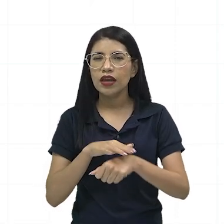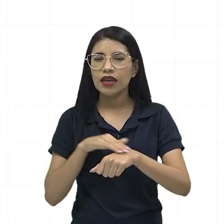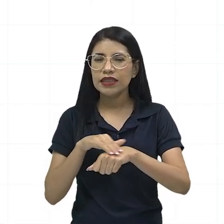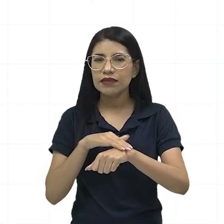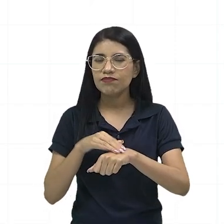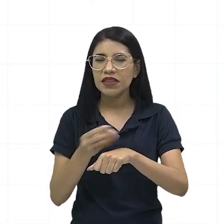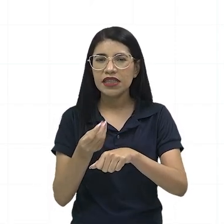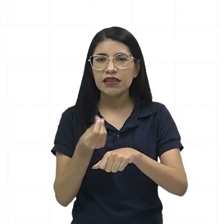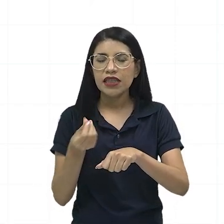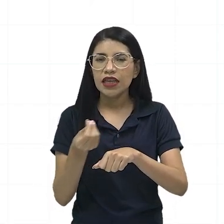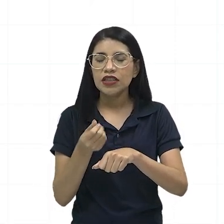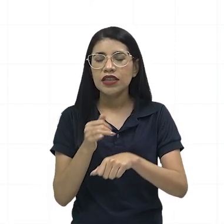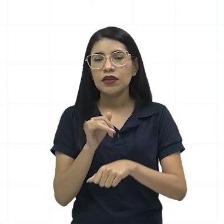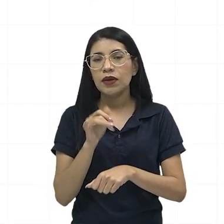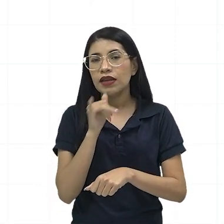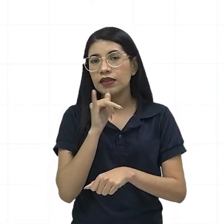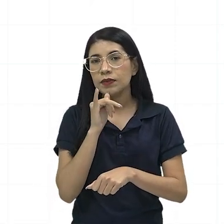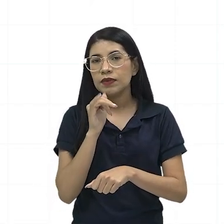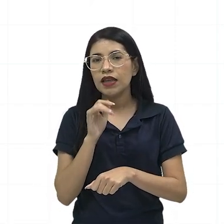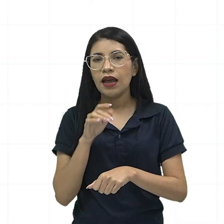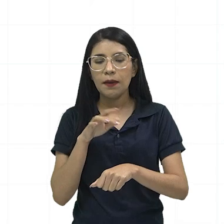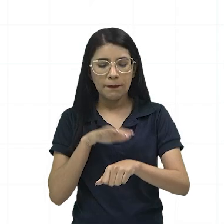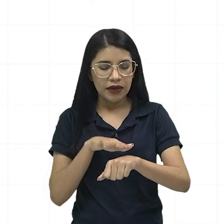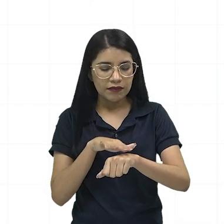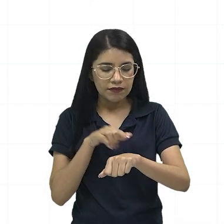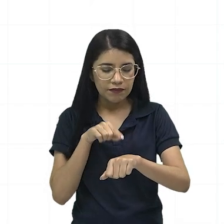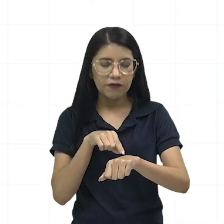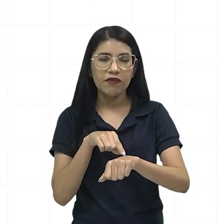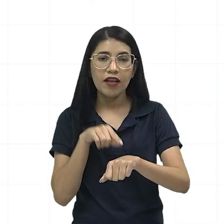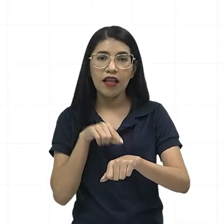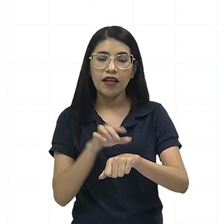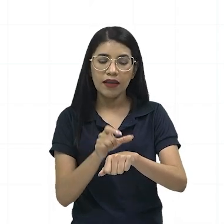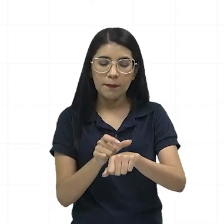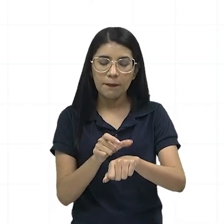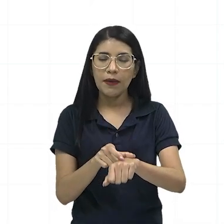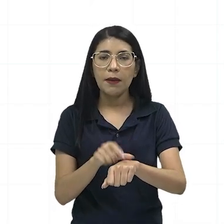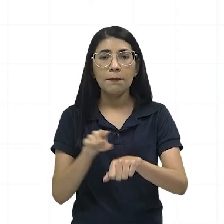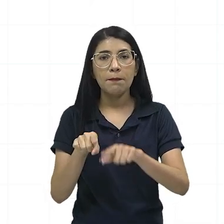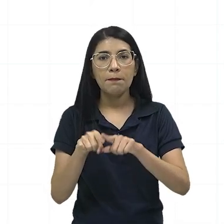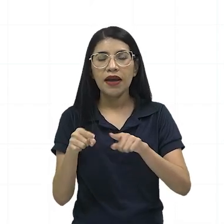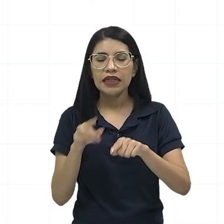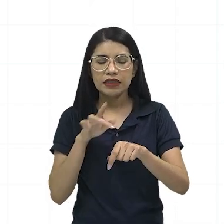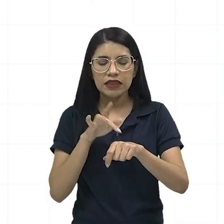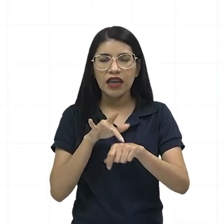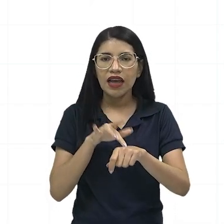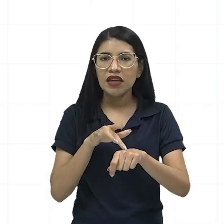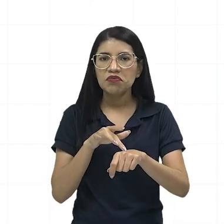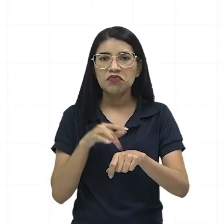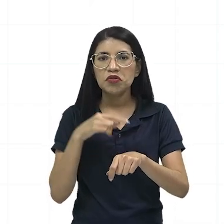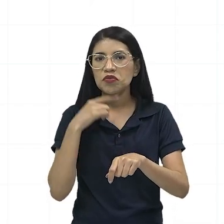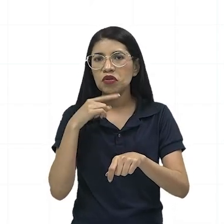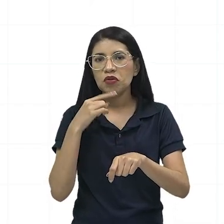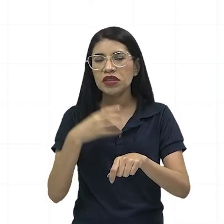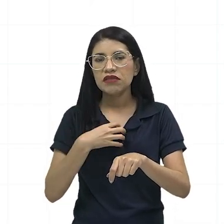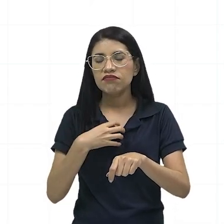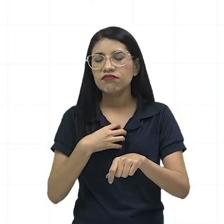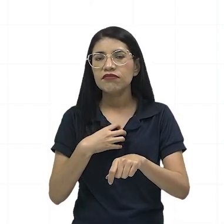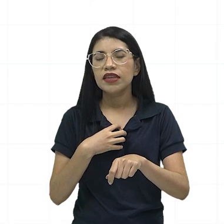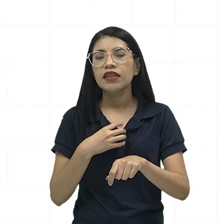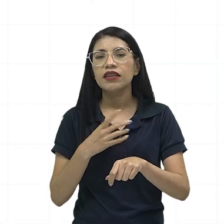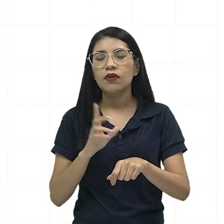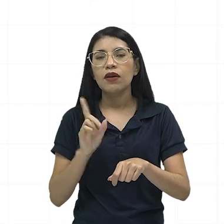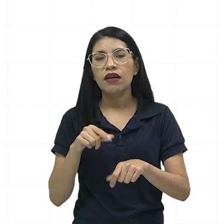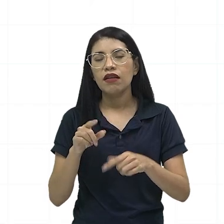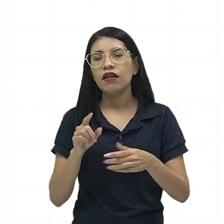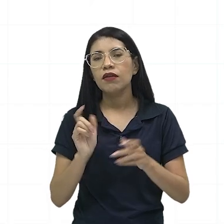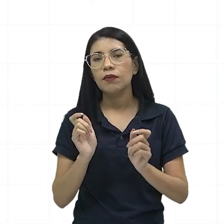se aparecer essa mancha e a pessoa tocar em cima dessa mancha e não sentir nada, pode ser sim um sintoma de